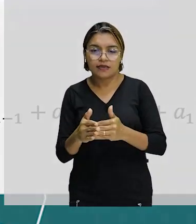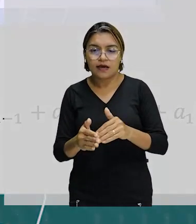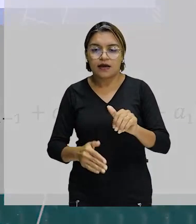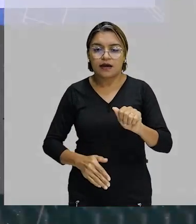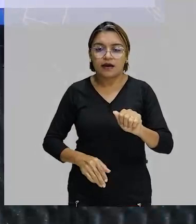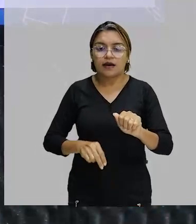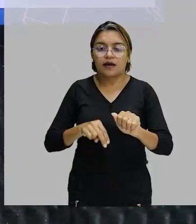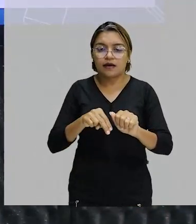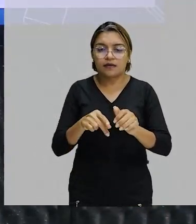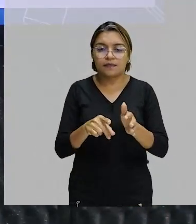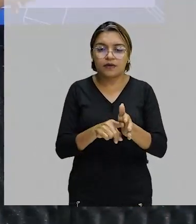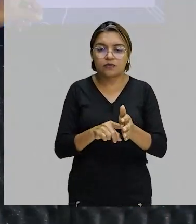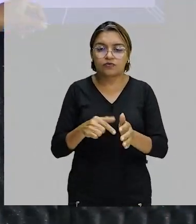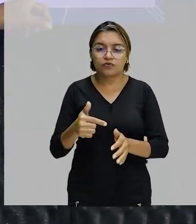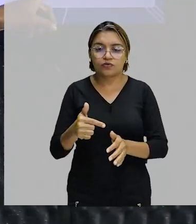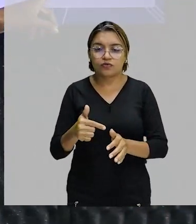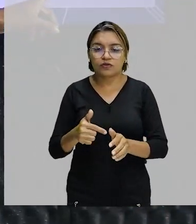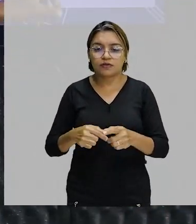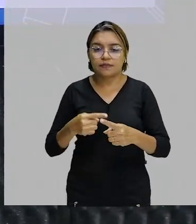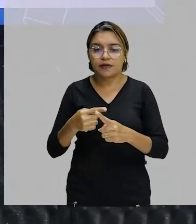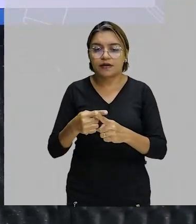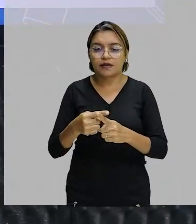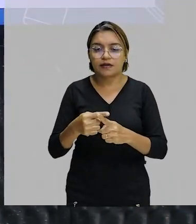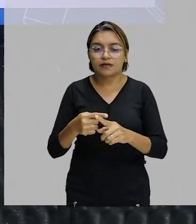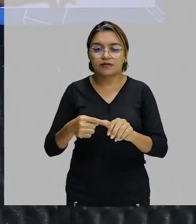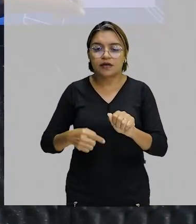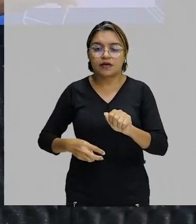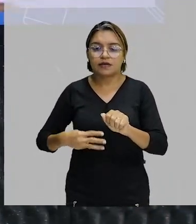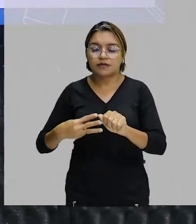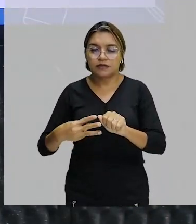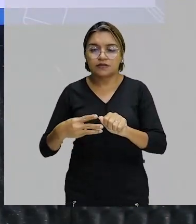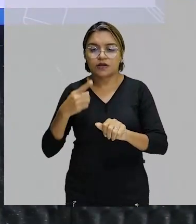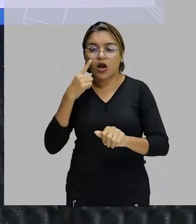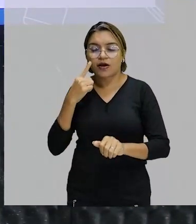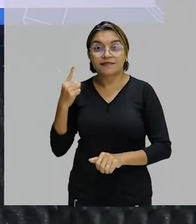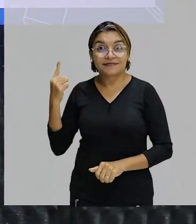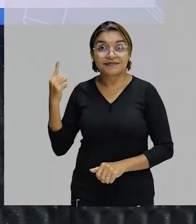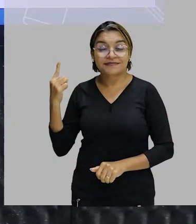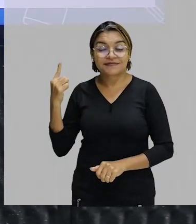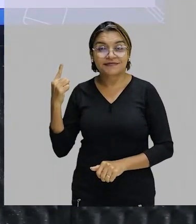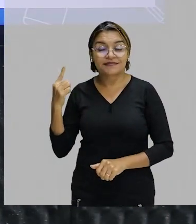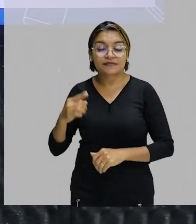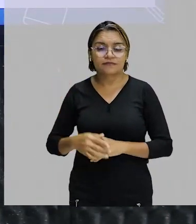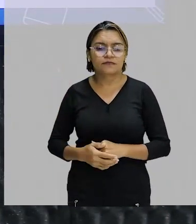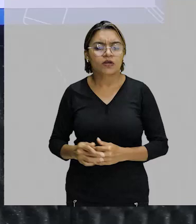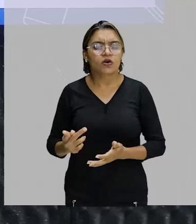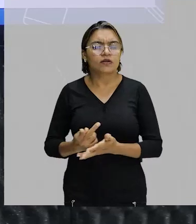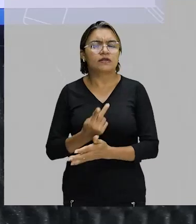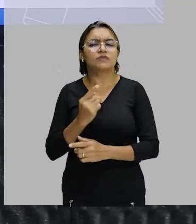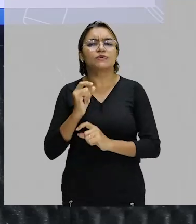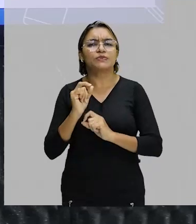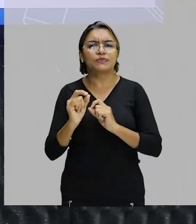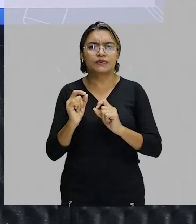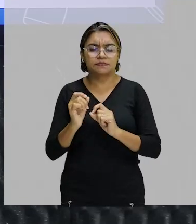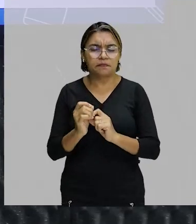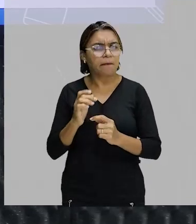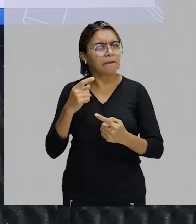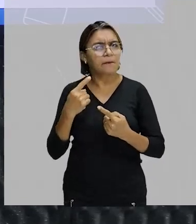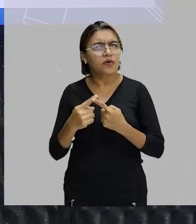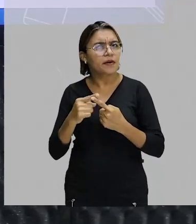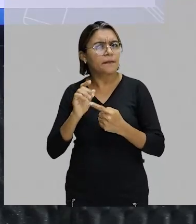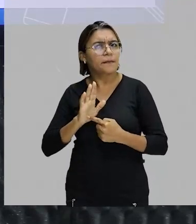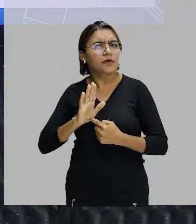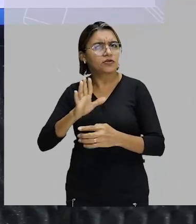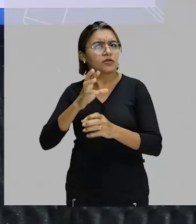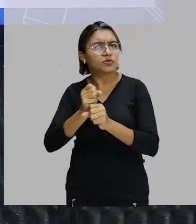mais A3, AN menos 1 mais A2, AN mais A1. Gente, o que está acontecendo aqui? Por que eu estou te mostrando essa